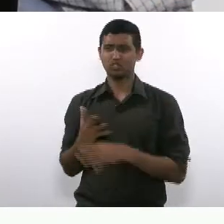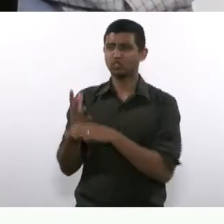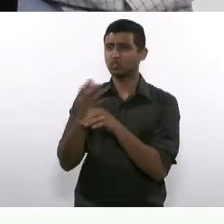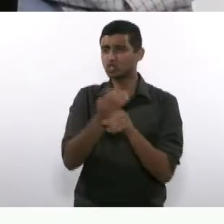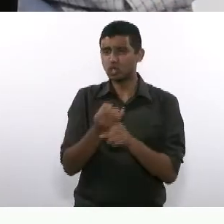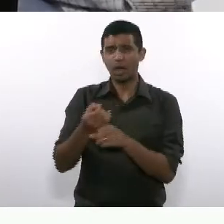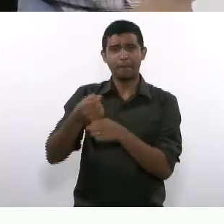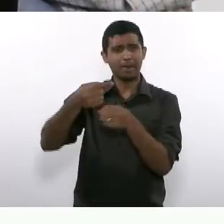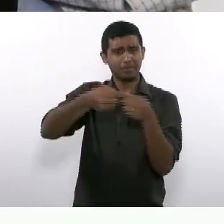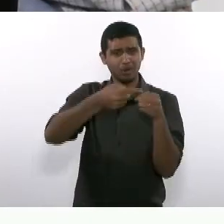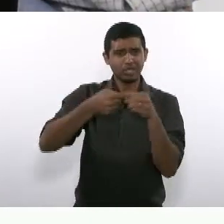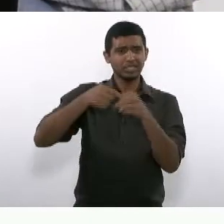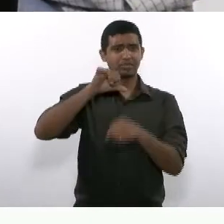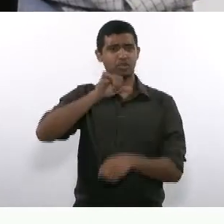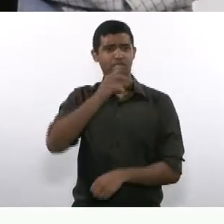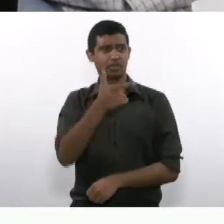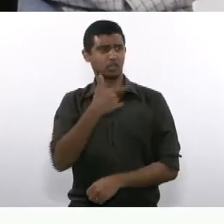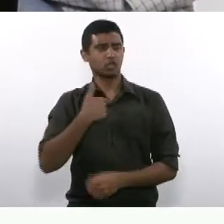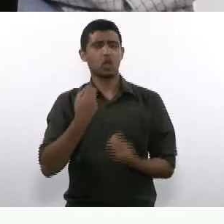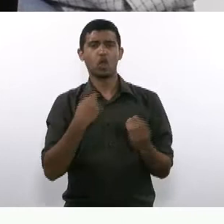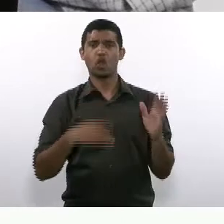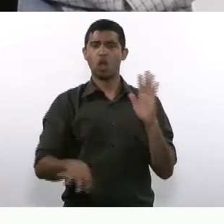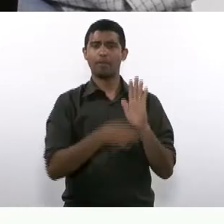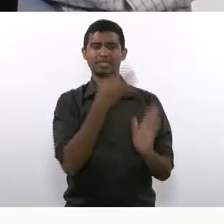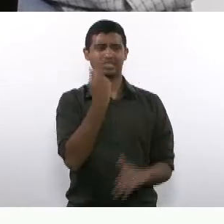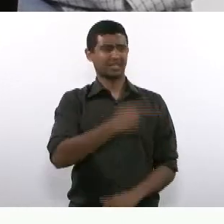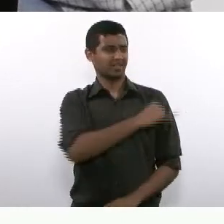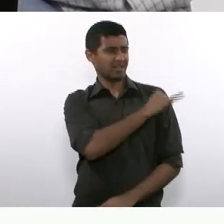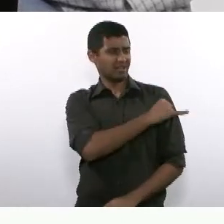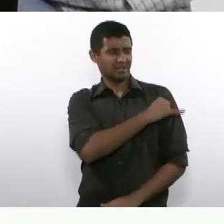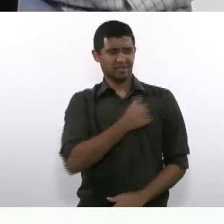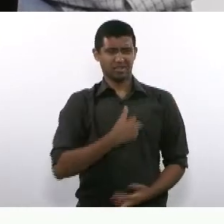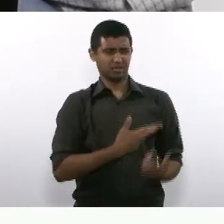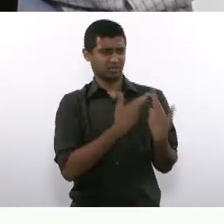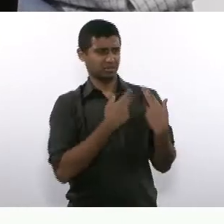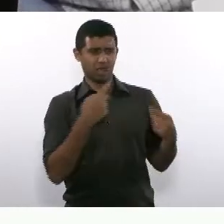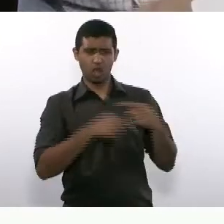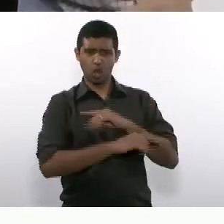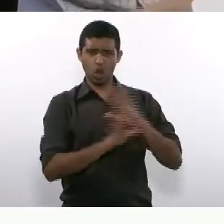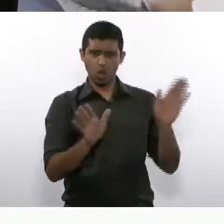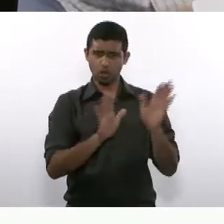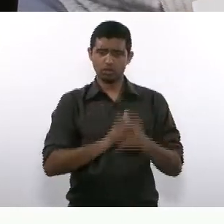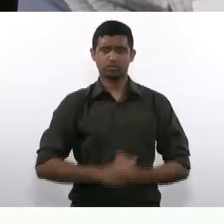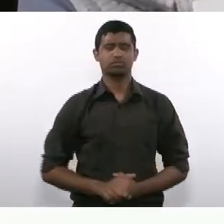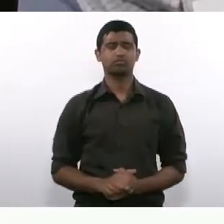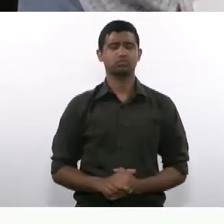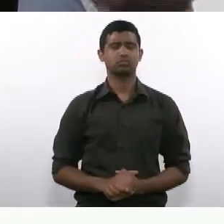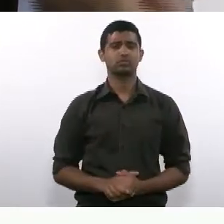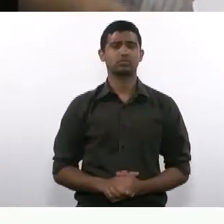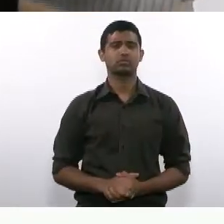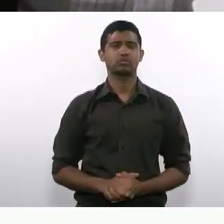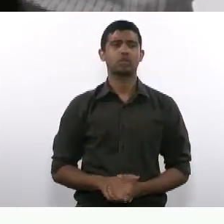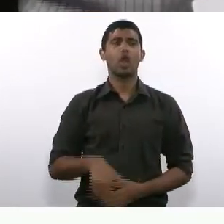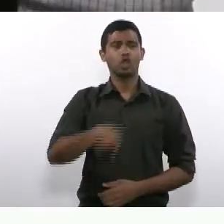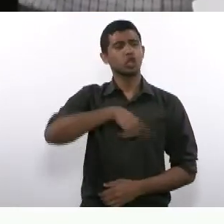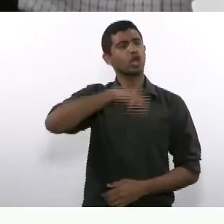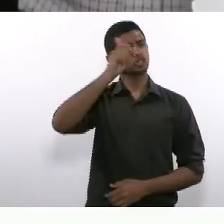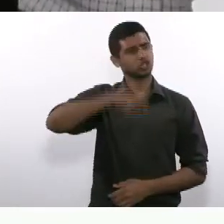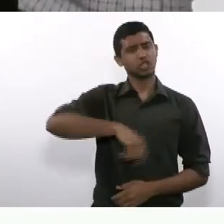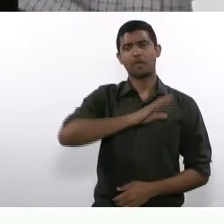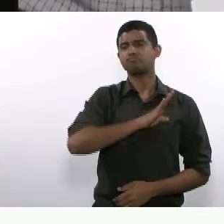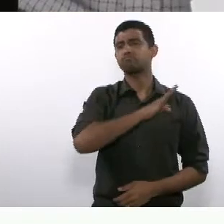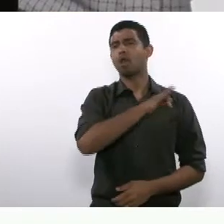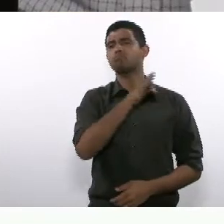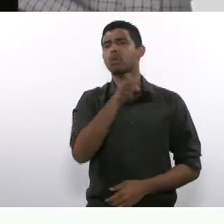municípios. A gente não vai assinar um calendário do município, isso não é papel nosso. Nem que a gente tem que ir pessoalmente a cada